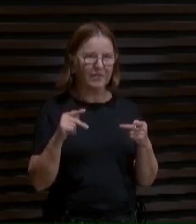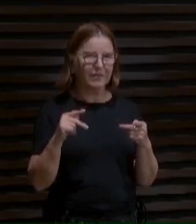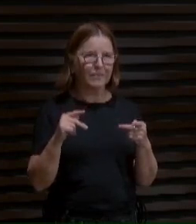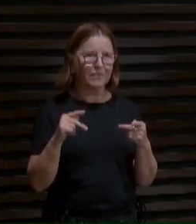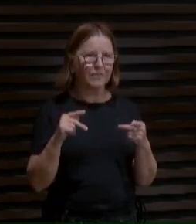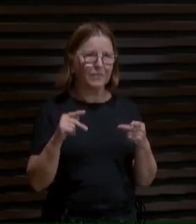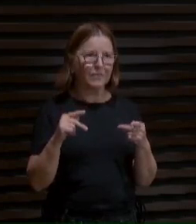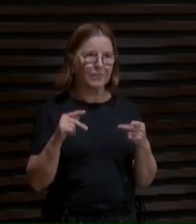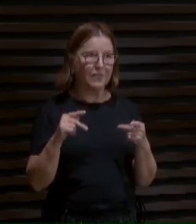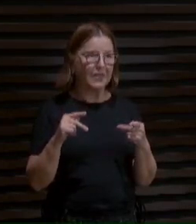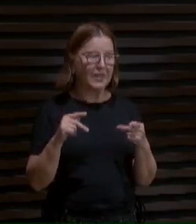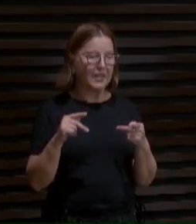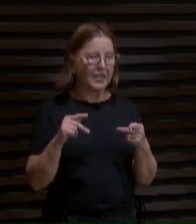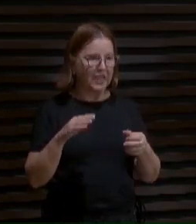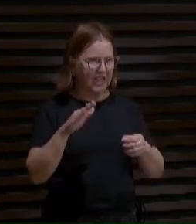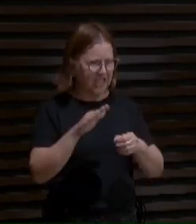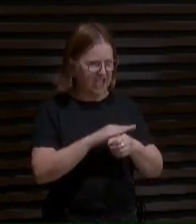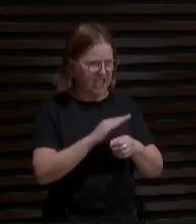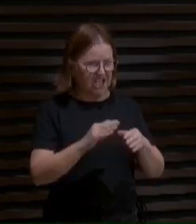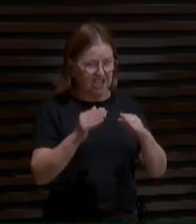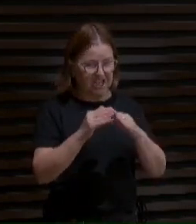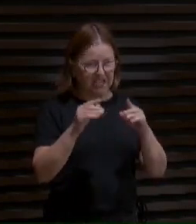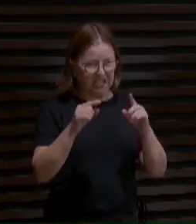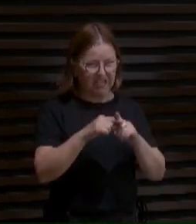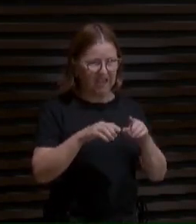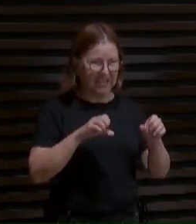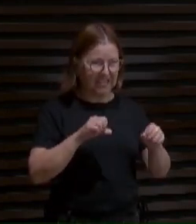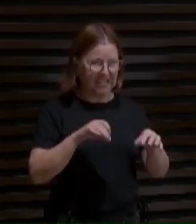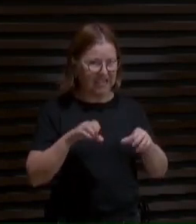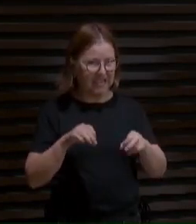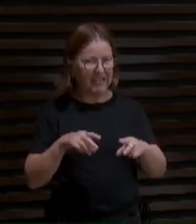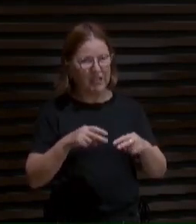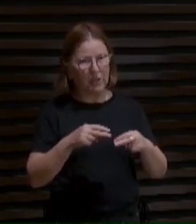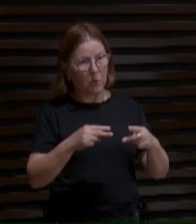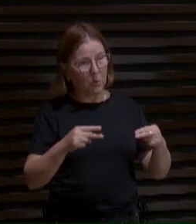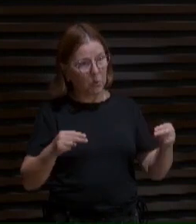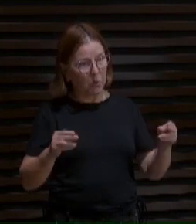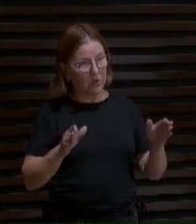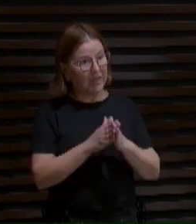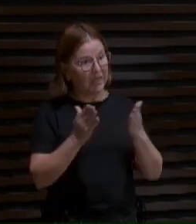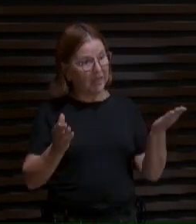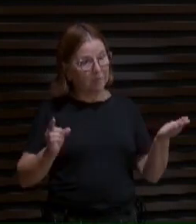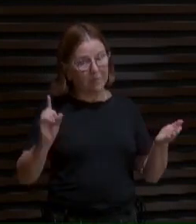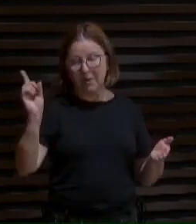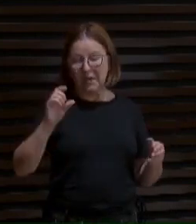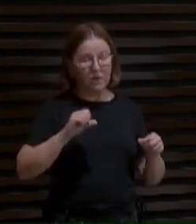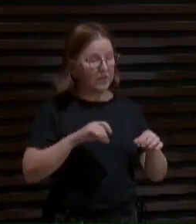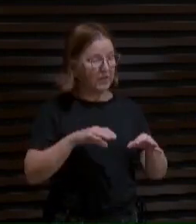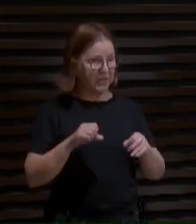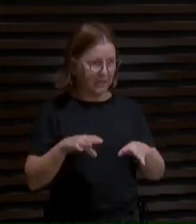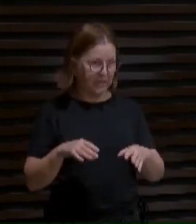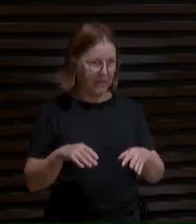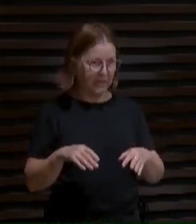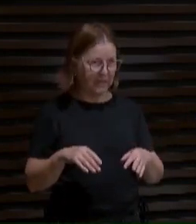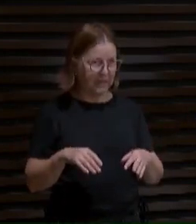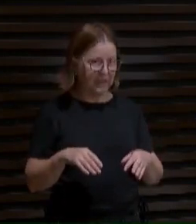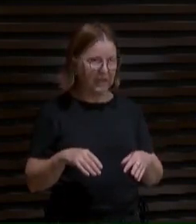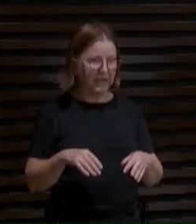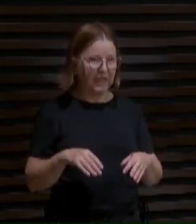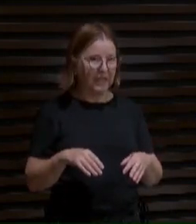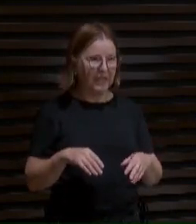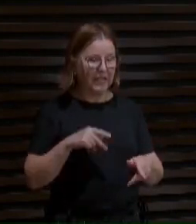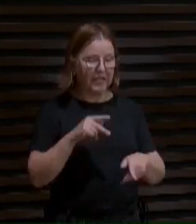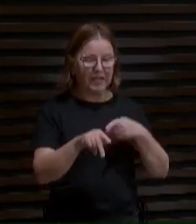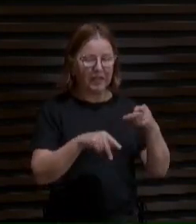as igrejas e os sistemas ensinando coisas que a Bíblia não ensina e mantendo as pessoas